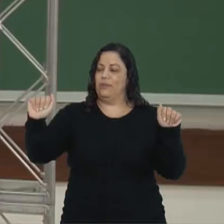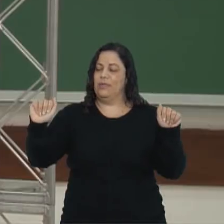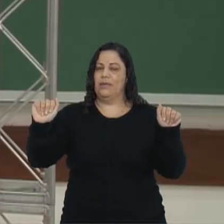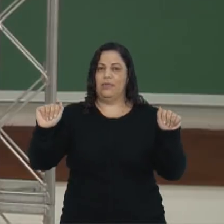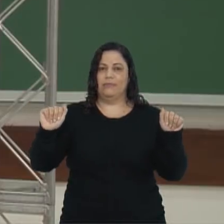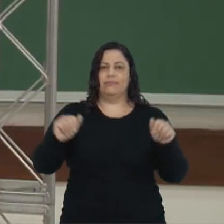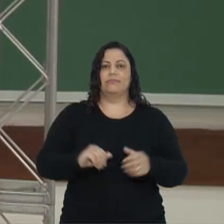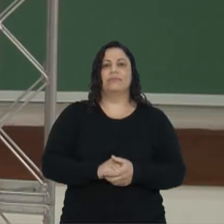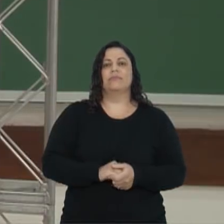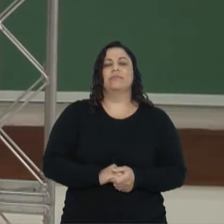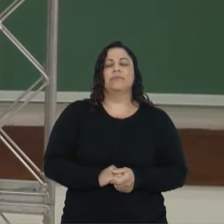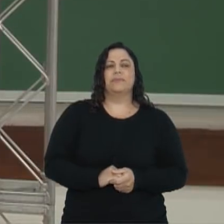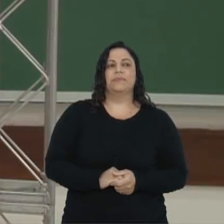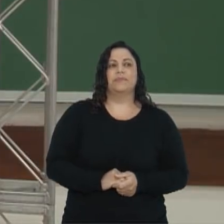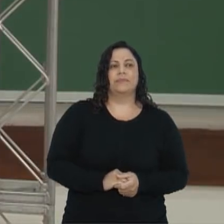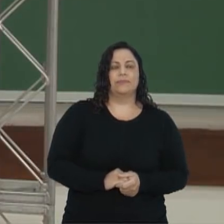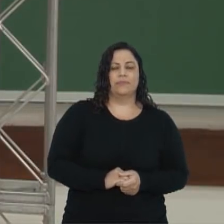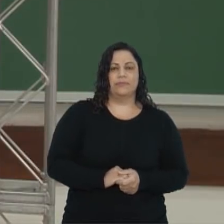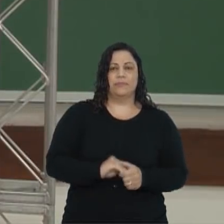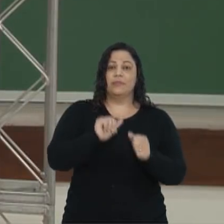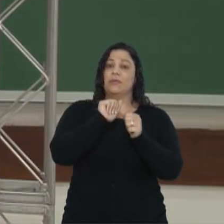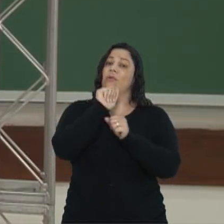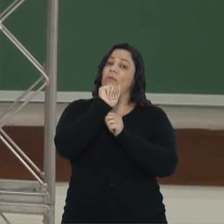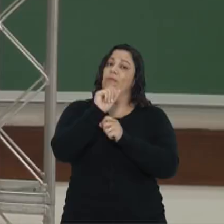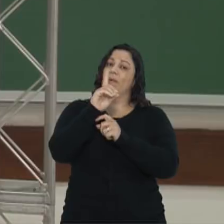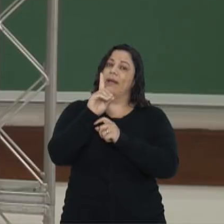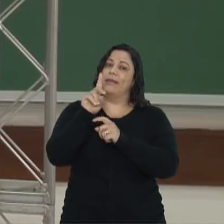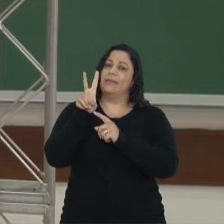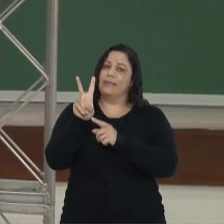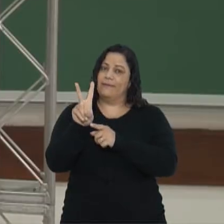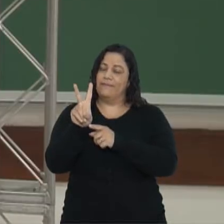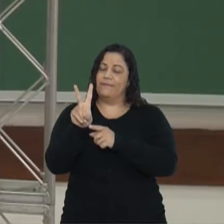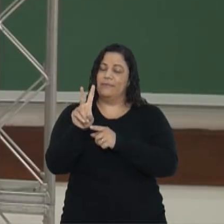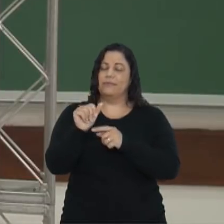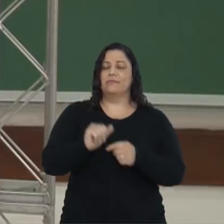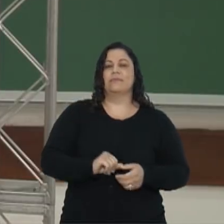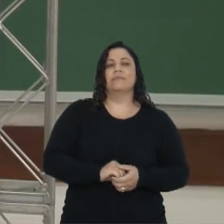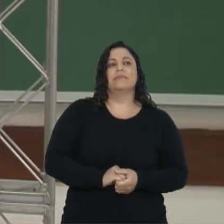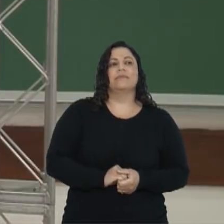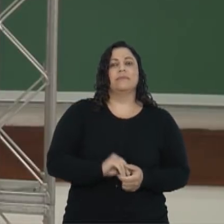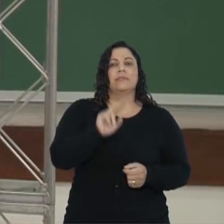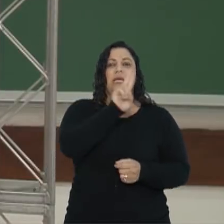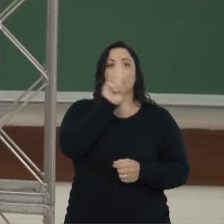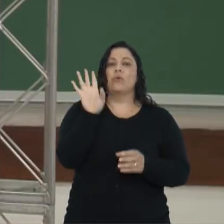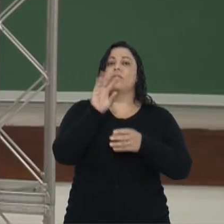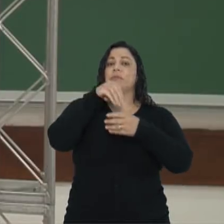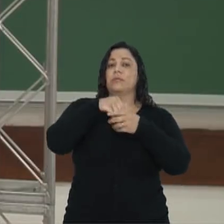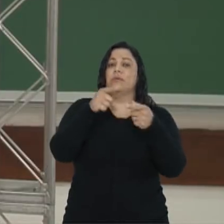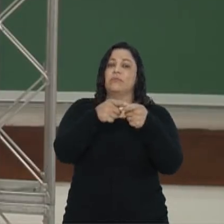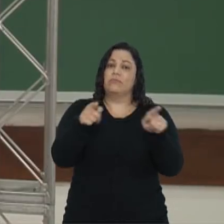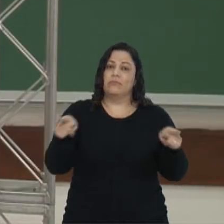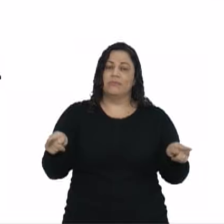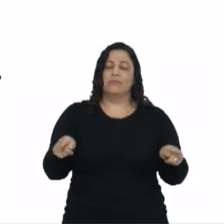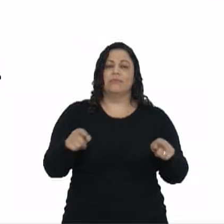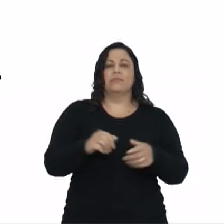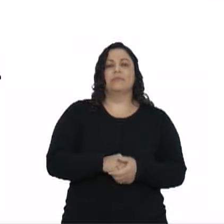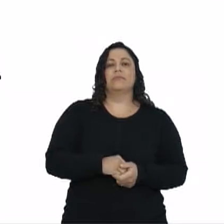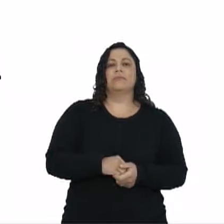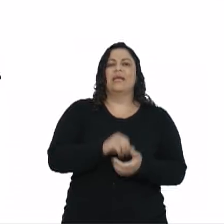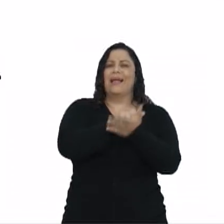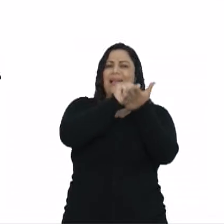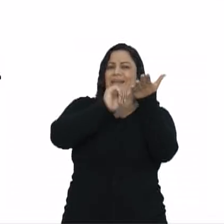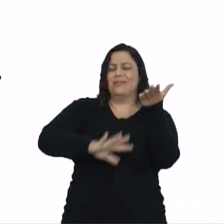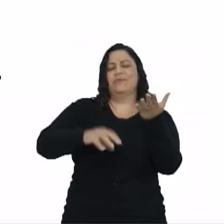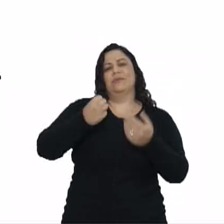ok? Beleza? São os advérbiozinhos aí, que são nomes na nossa gramática. Exercício 3. Agora